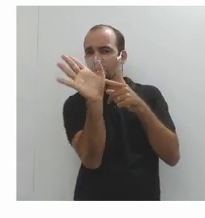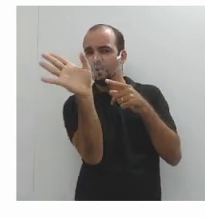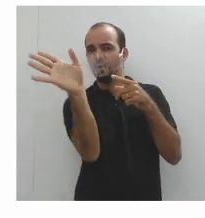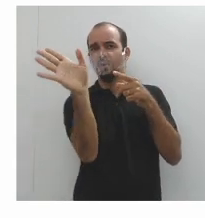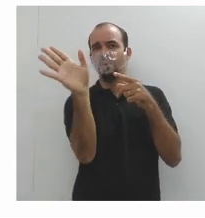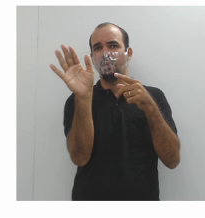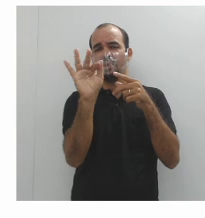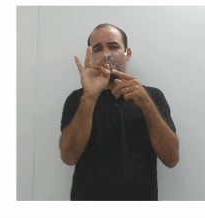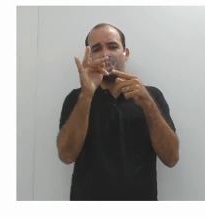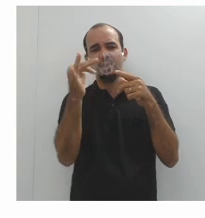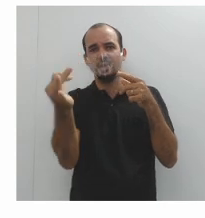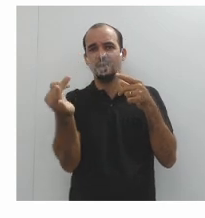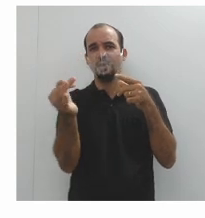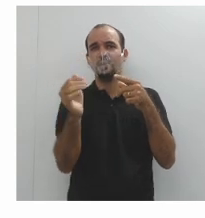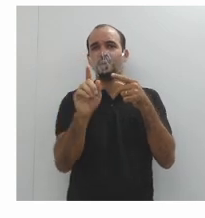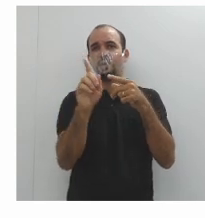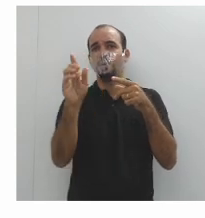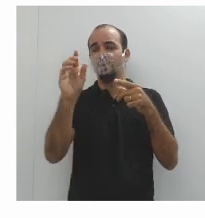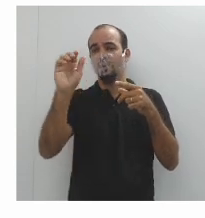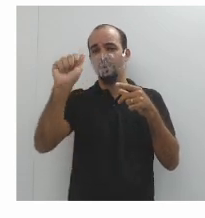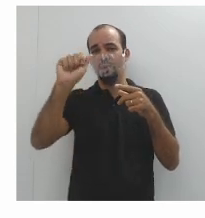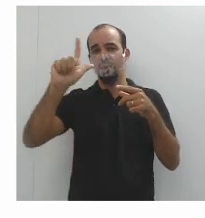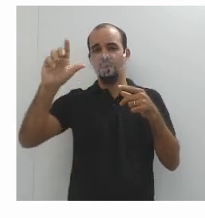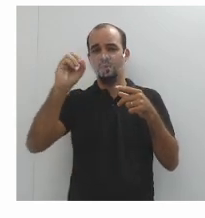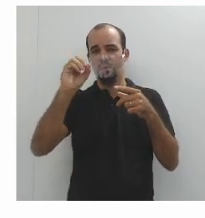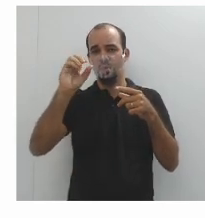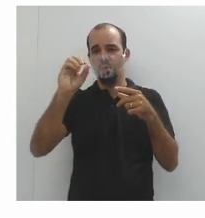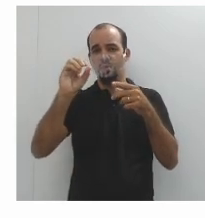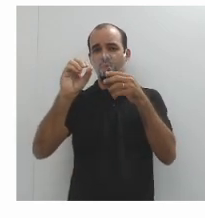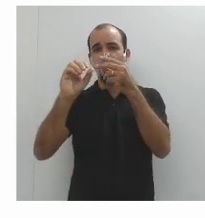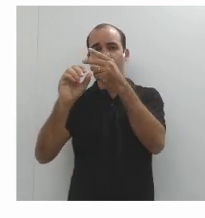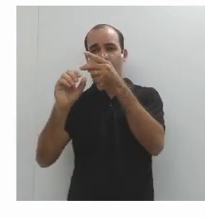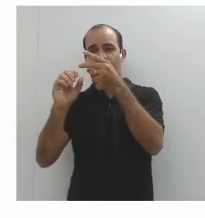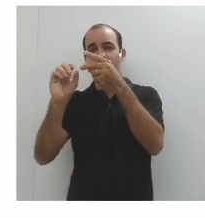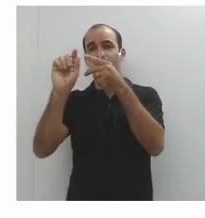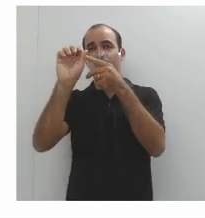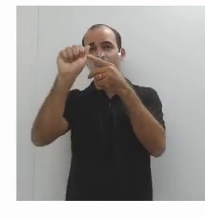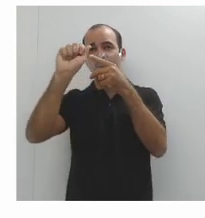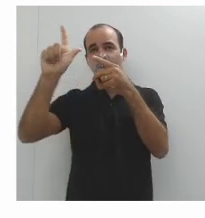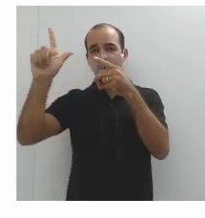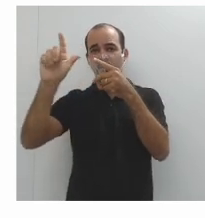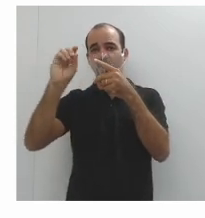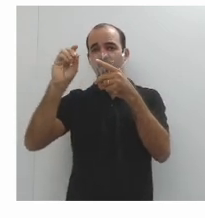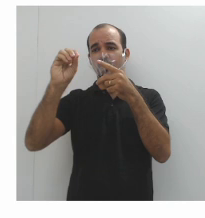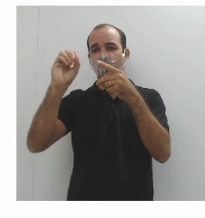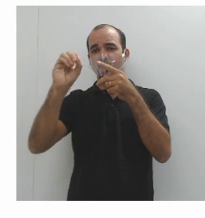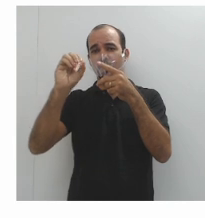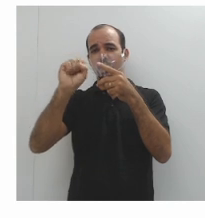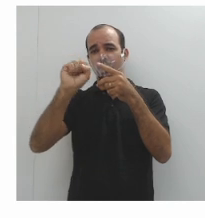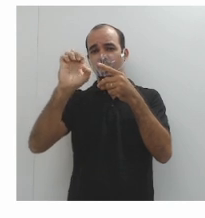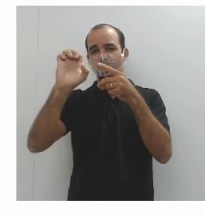simples, tendo as aldoses e tendo também as cetoses, ok?